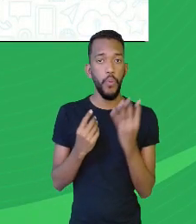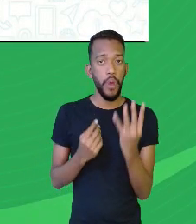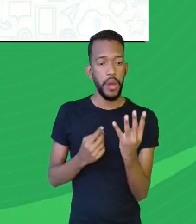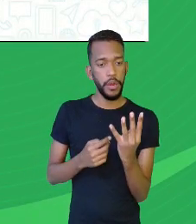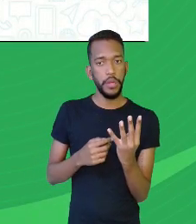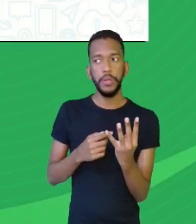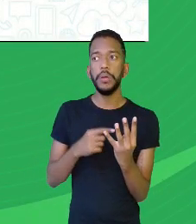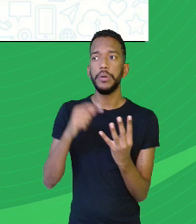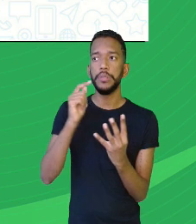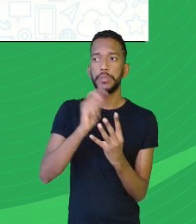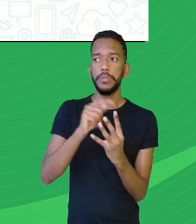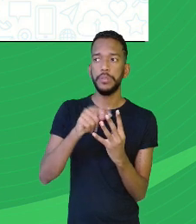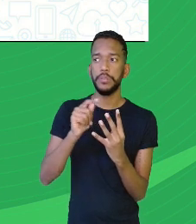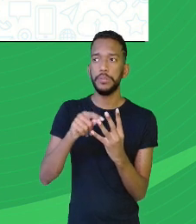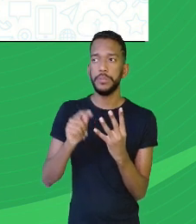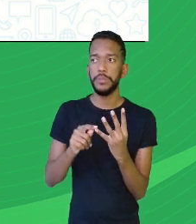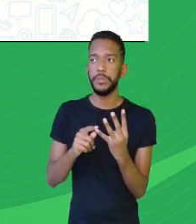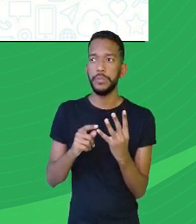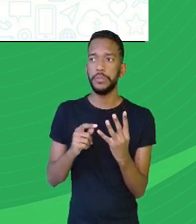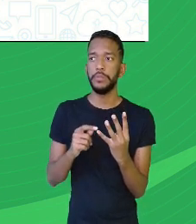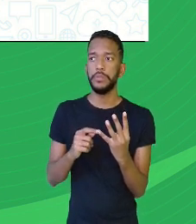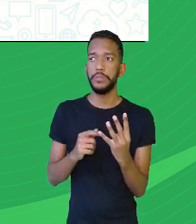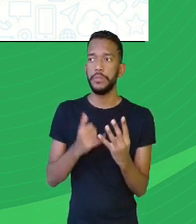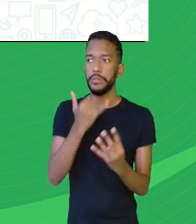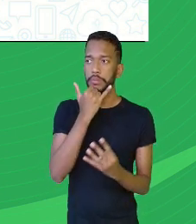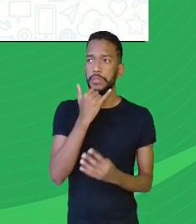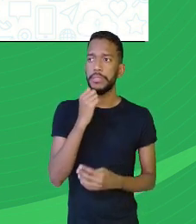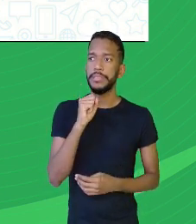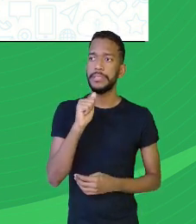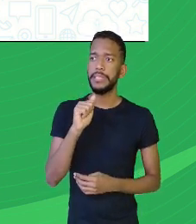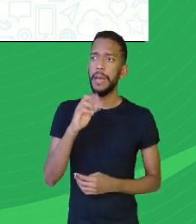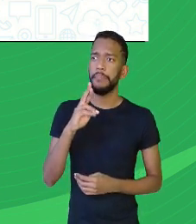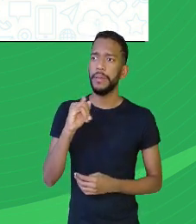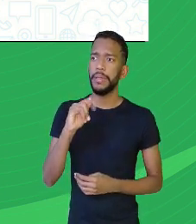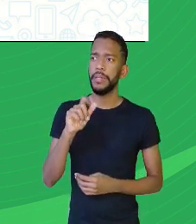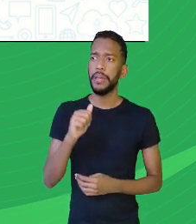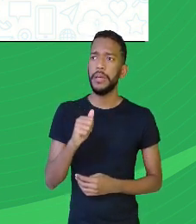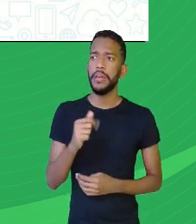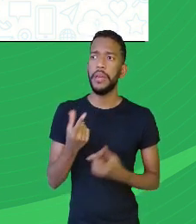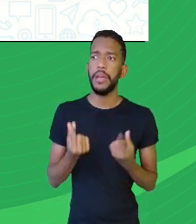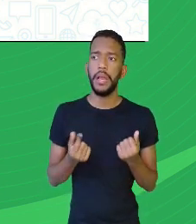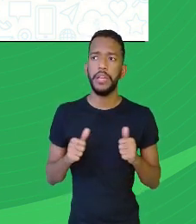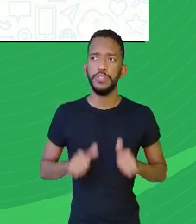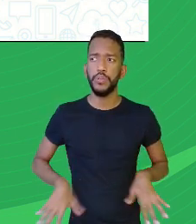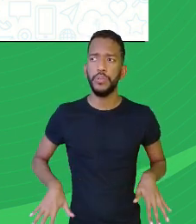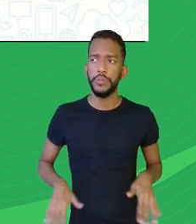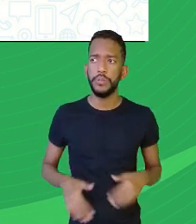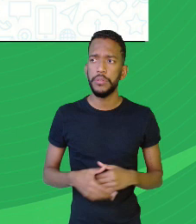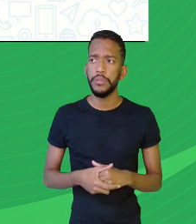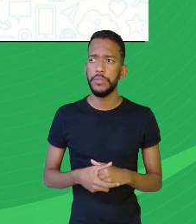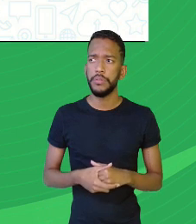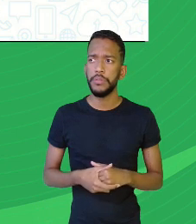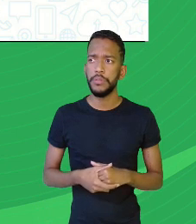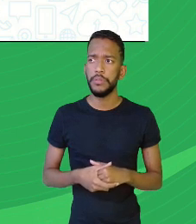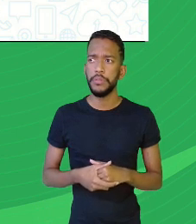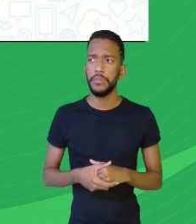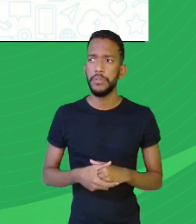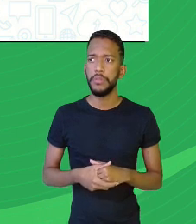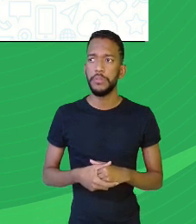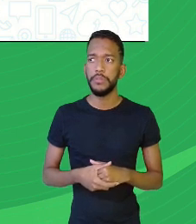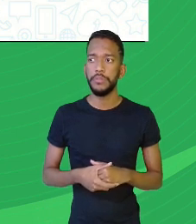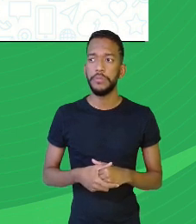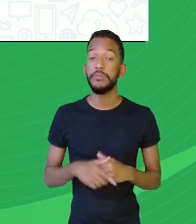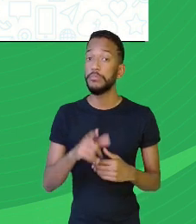3,75. Quanto Sabrina gostou? Eita, Sabrina não, é Sara. Quanto Sara gastou?